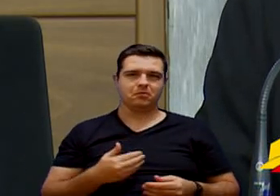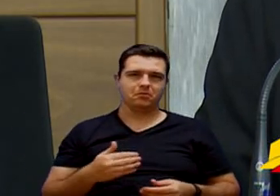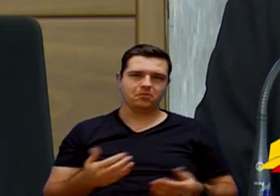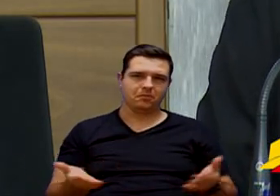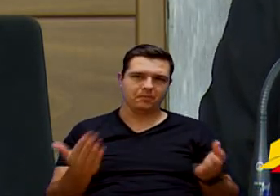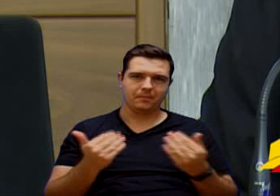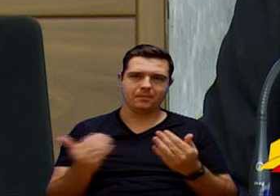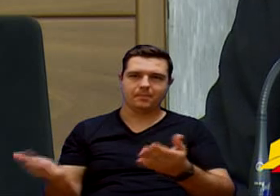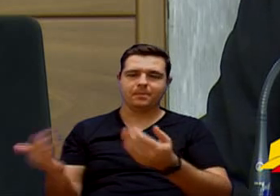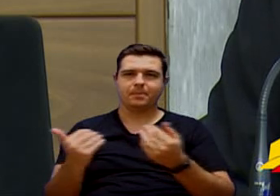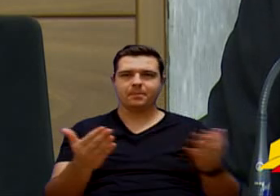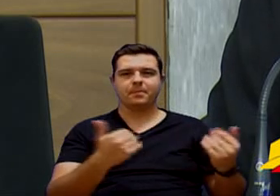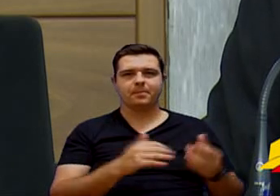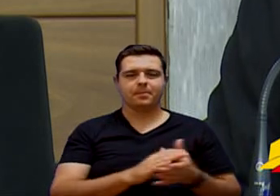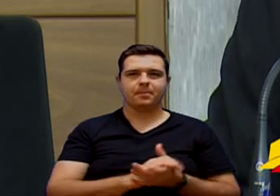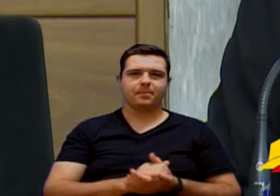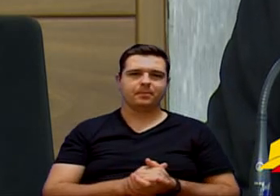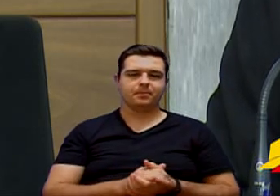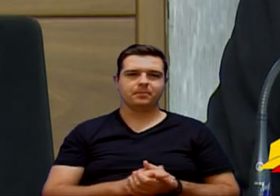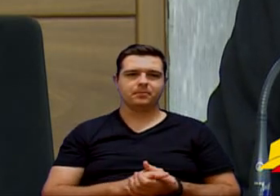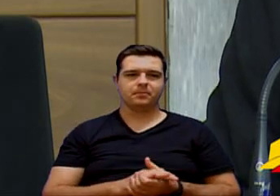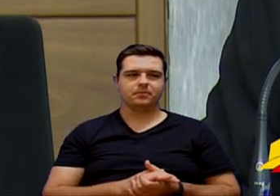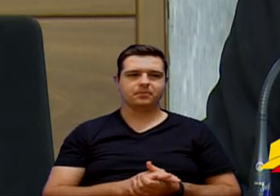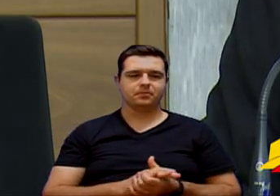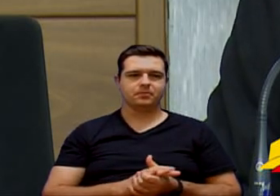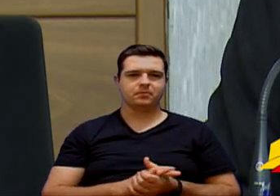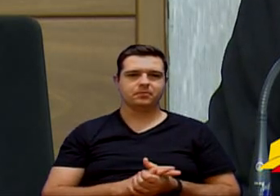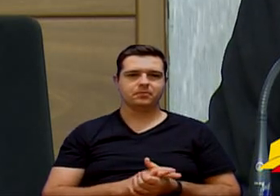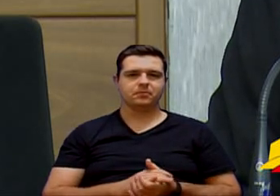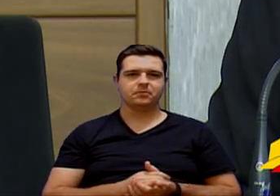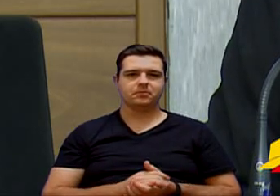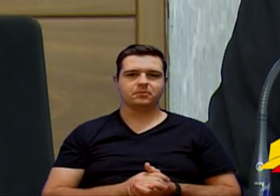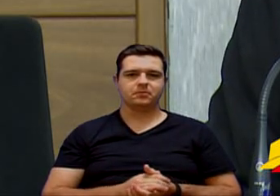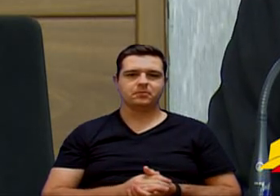presença, Silvano Júnior.